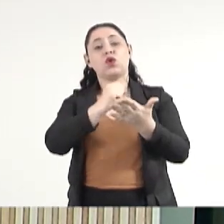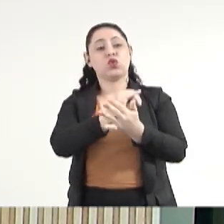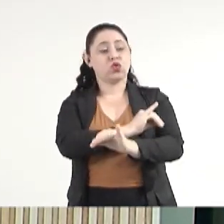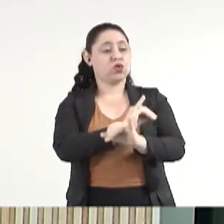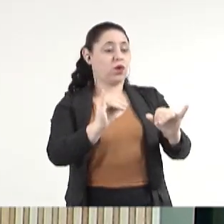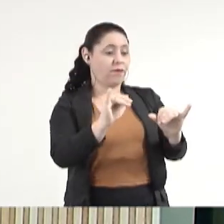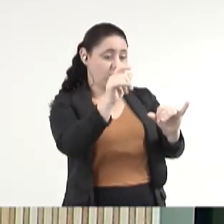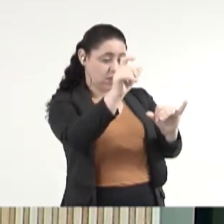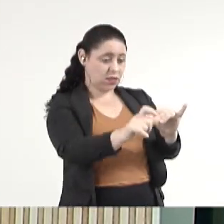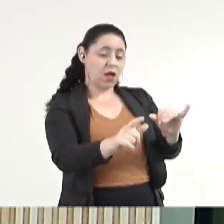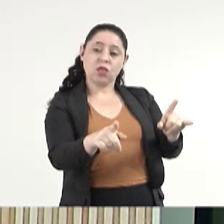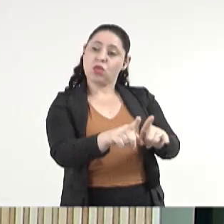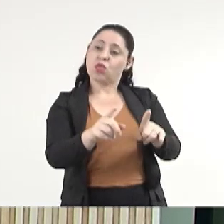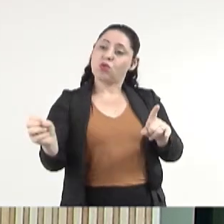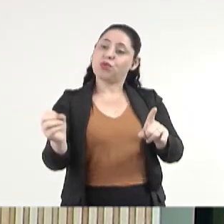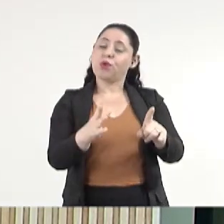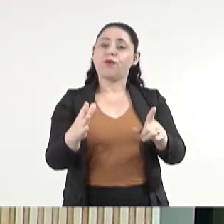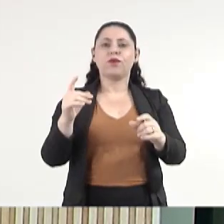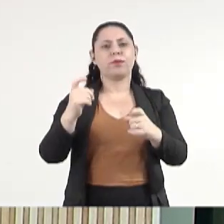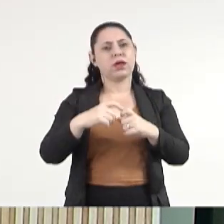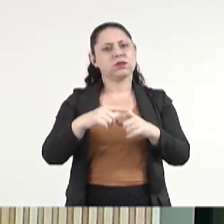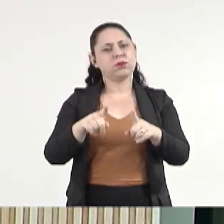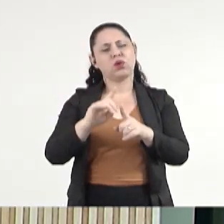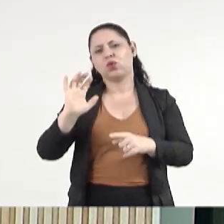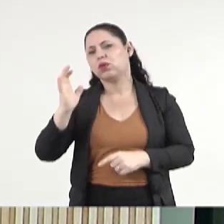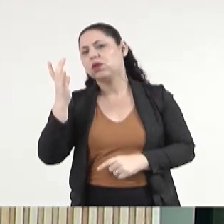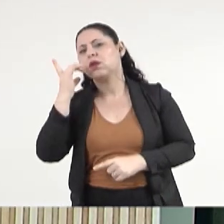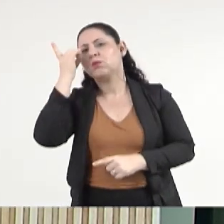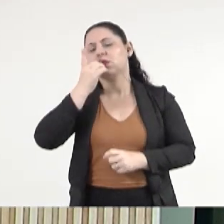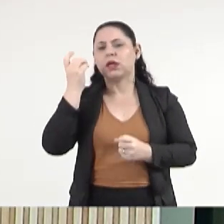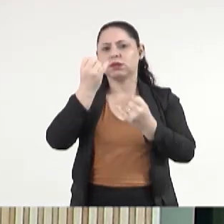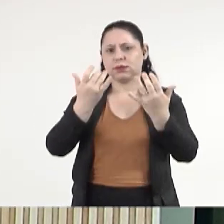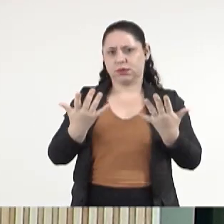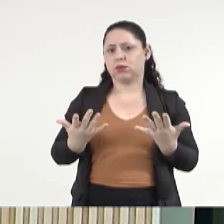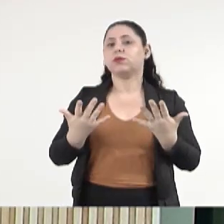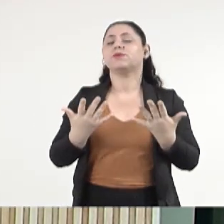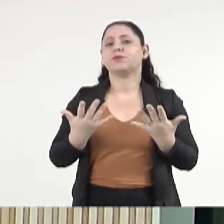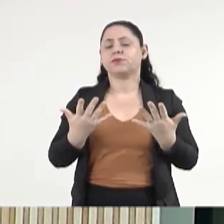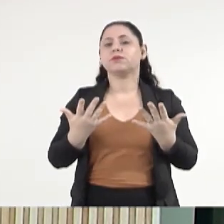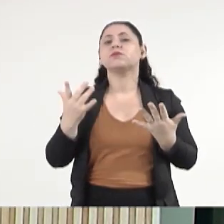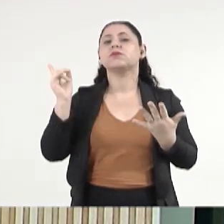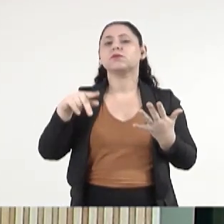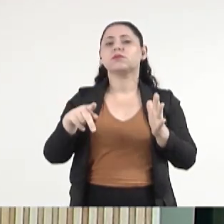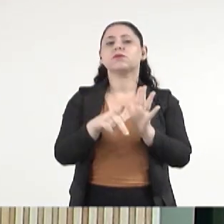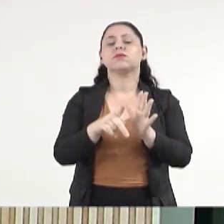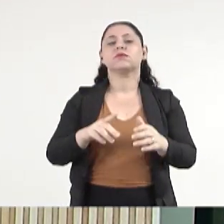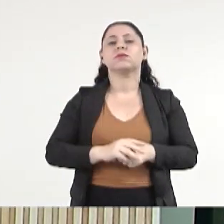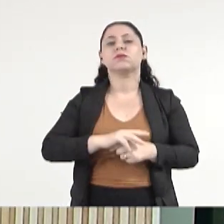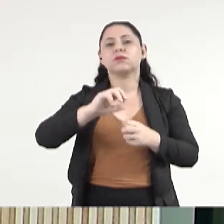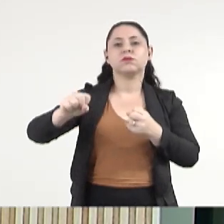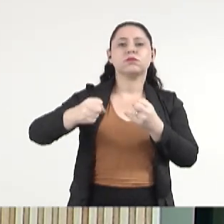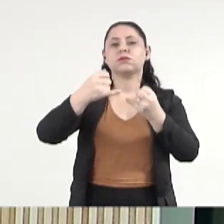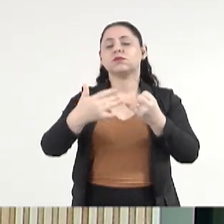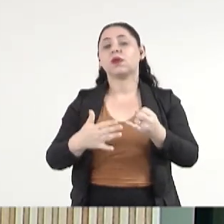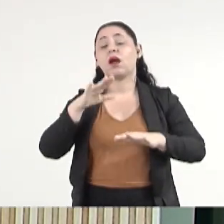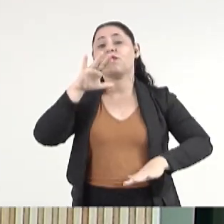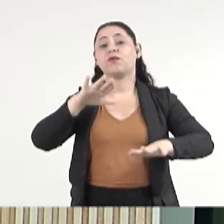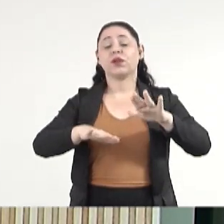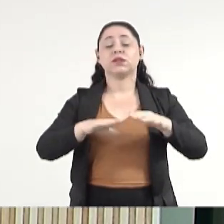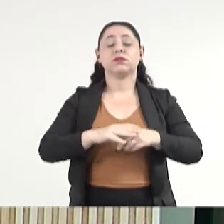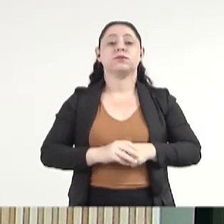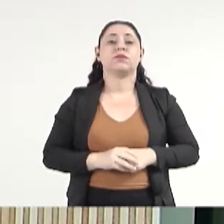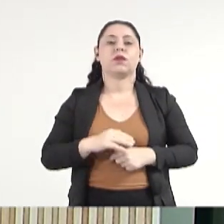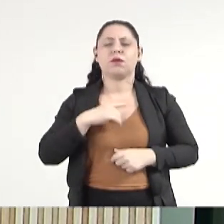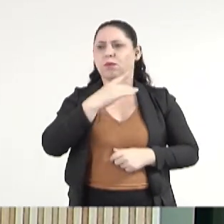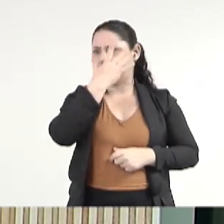avisar os novos credenciamentos. O que acontece, o deputado Júnior Mock coloca na justificativa. Muitas